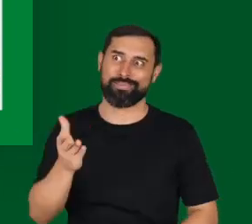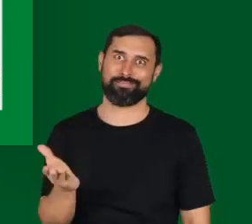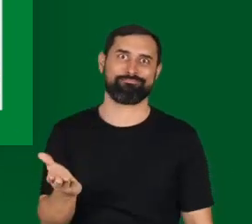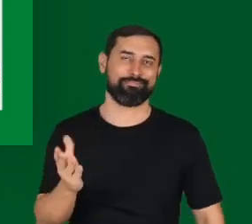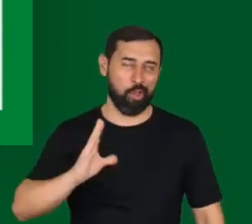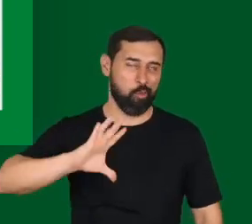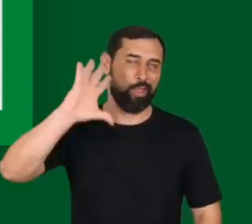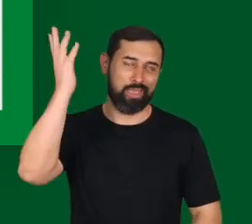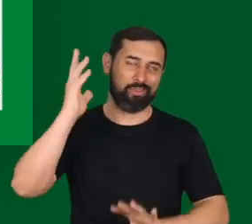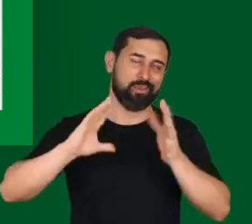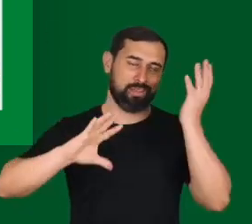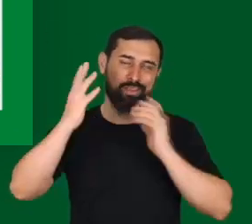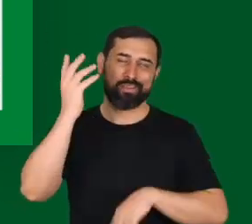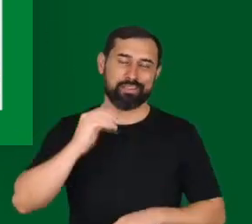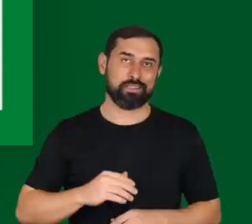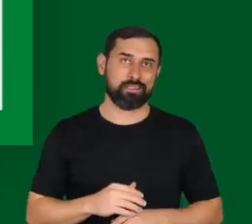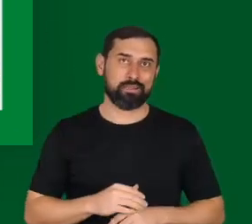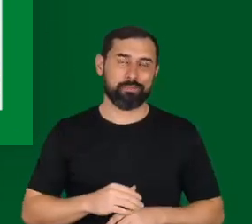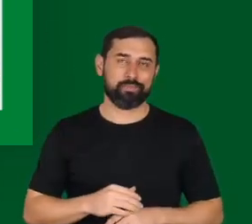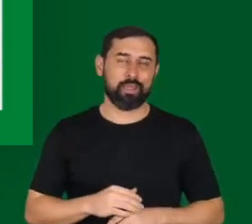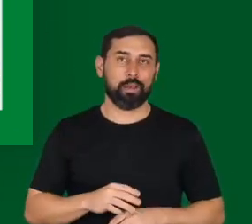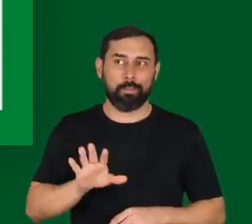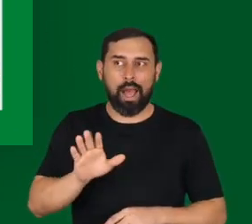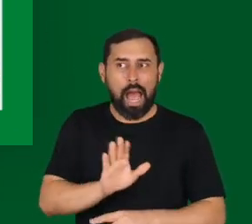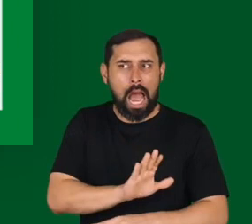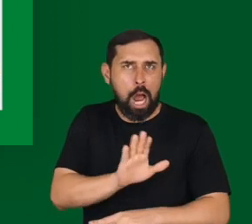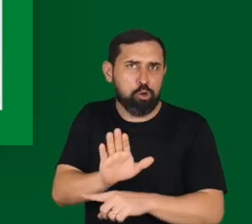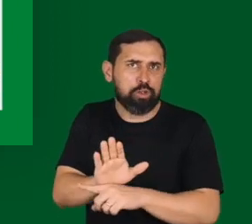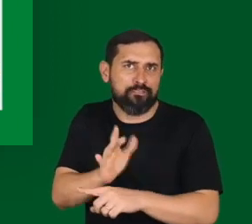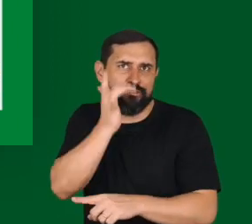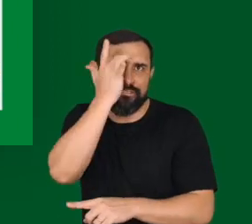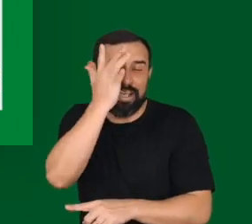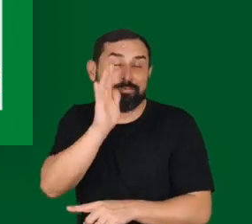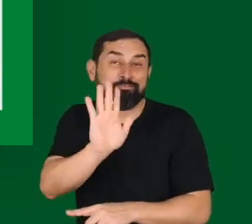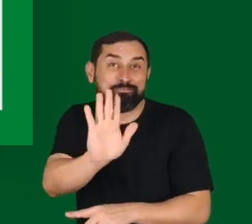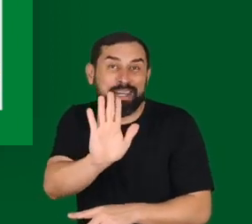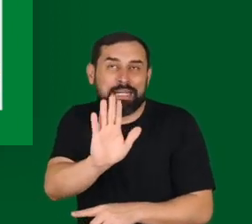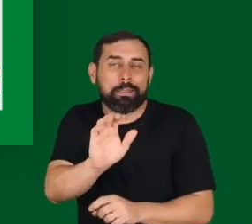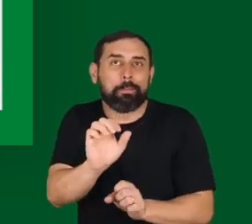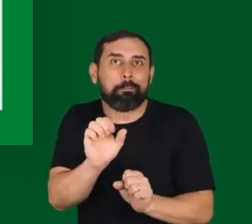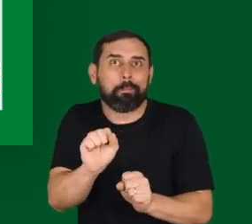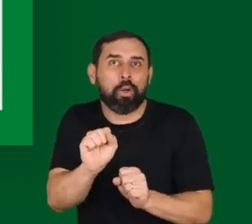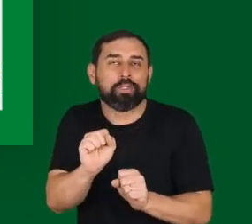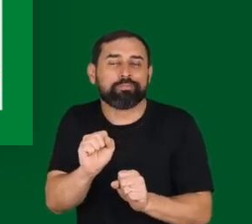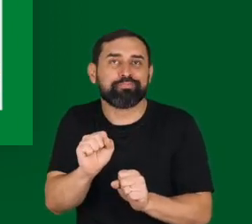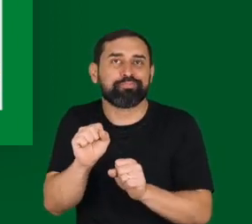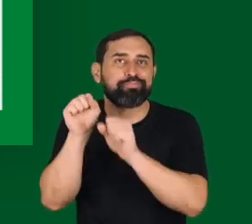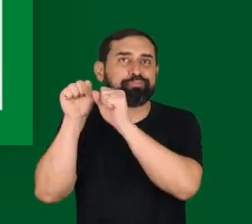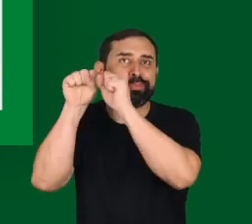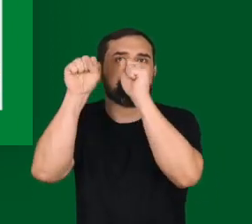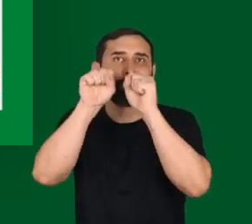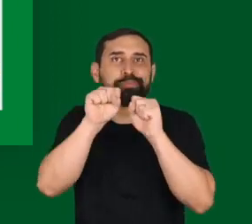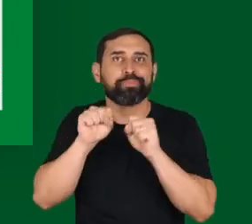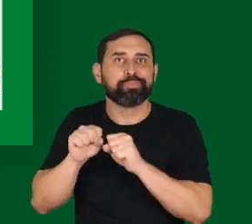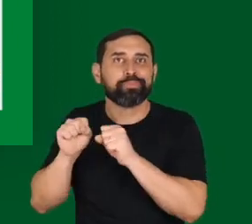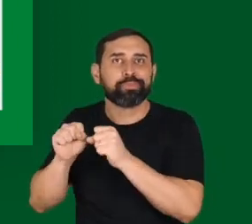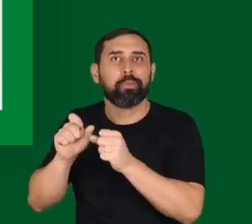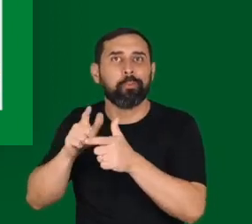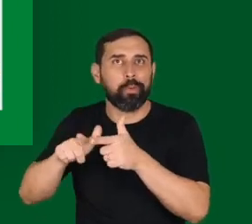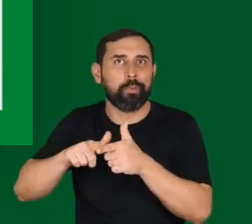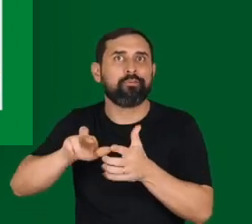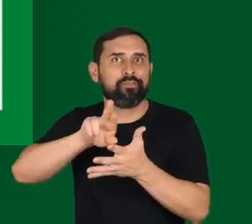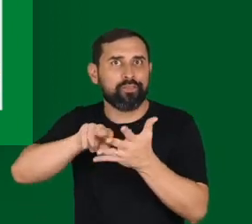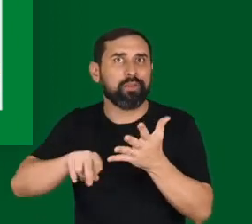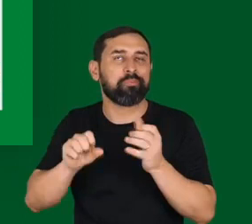em criança, apesar de ele ser melhor em adulto, a gente pode apresentar maior riscos de lesões se tratando de